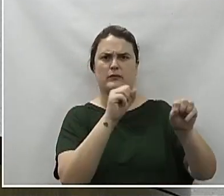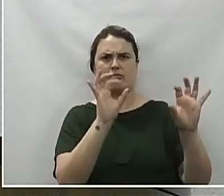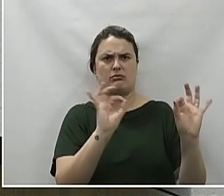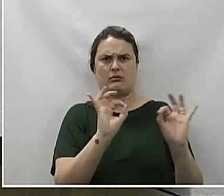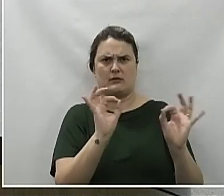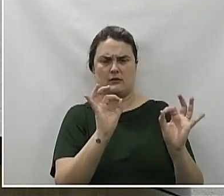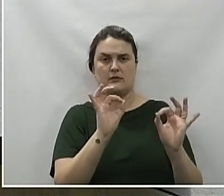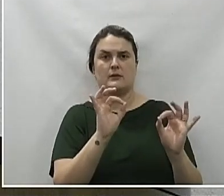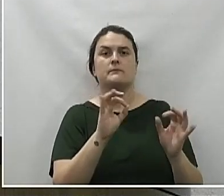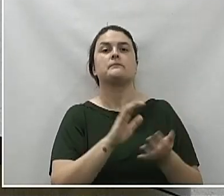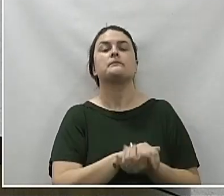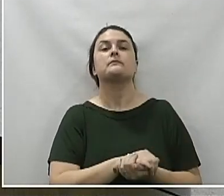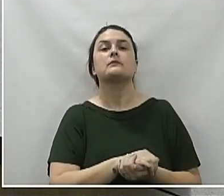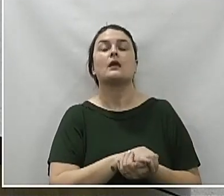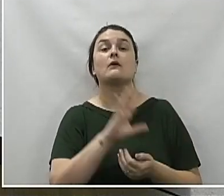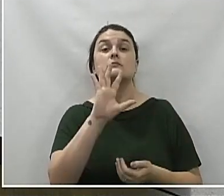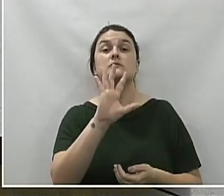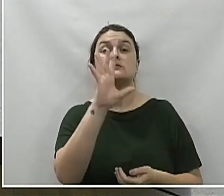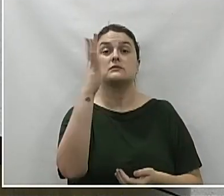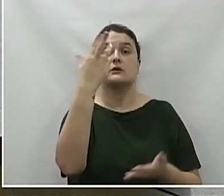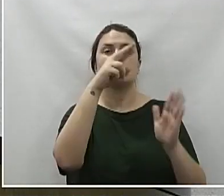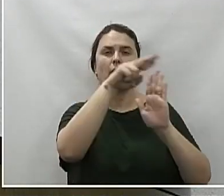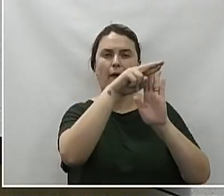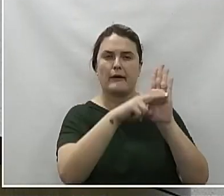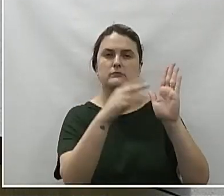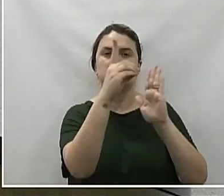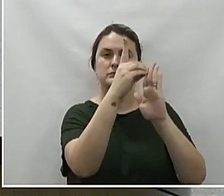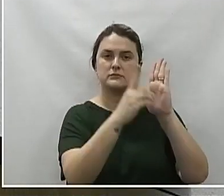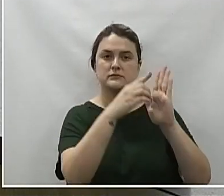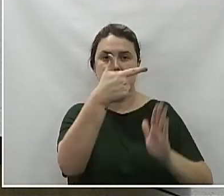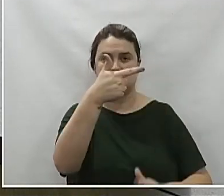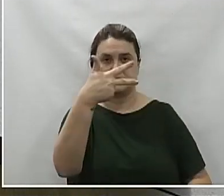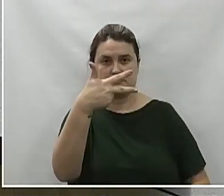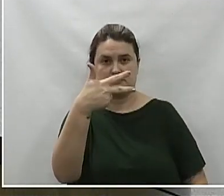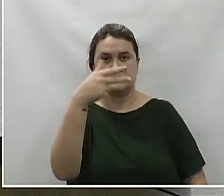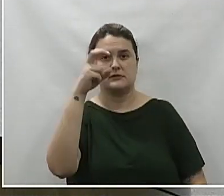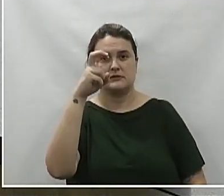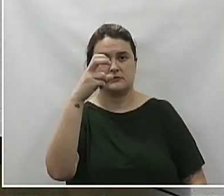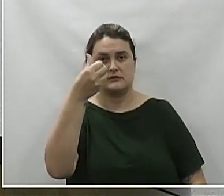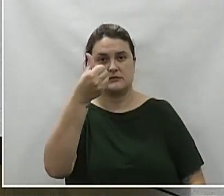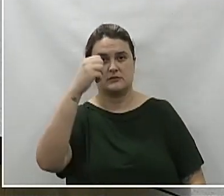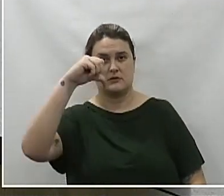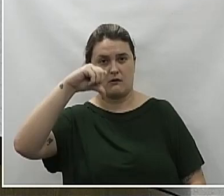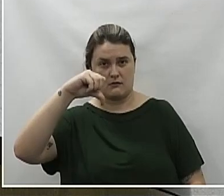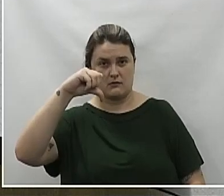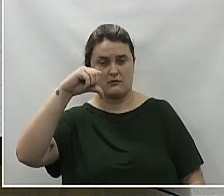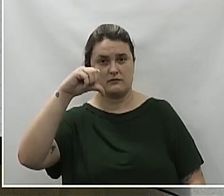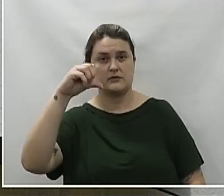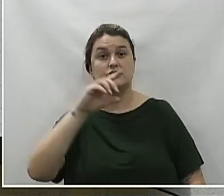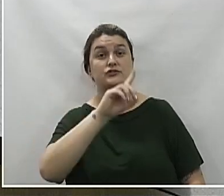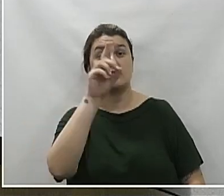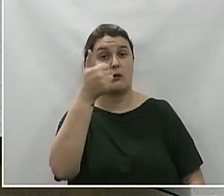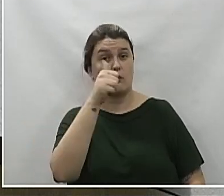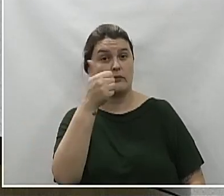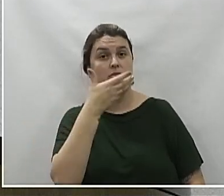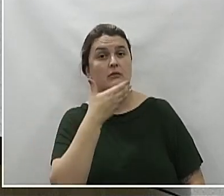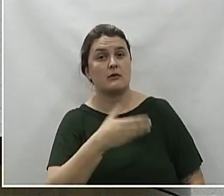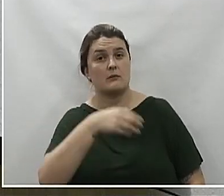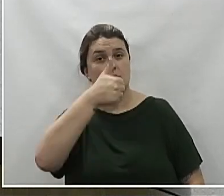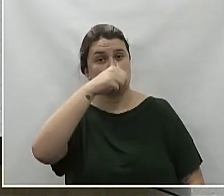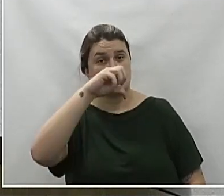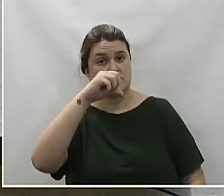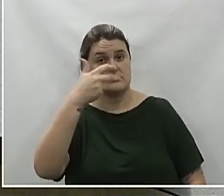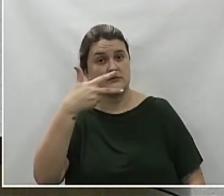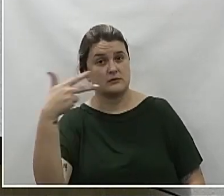apoio de diversas entidades ocorreu a prorrogação do Decreto 23 569 de 11 de Dezembro de